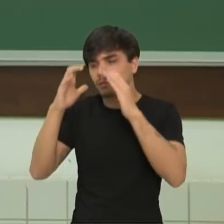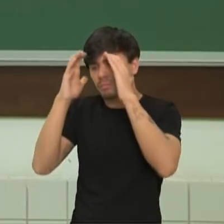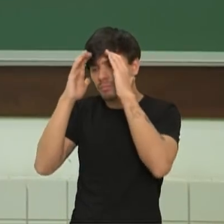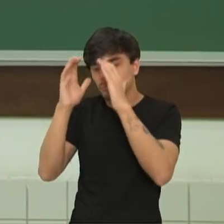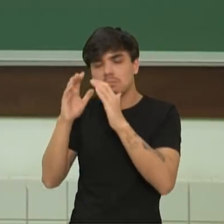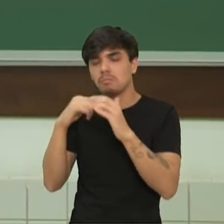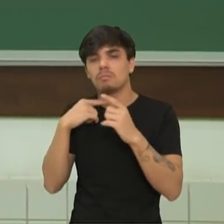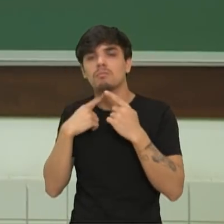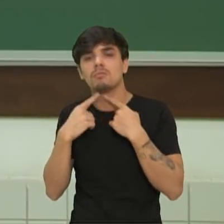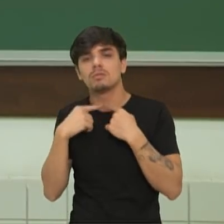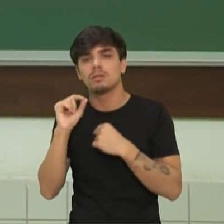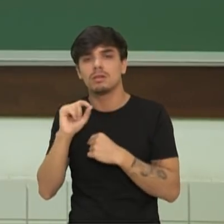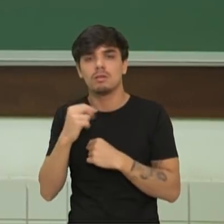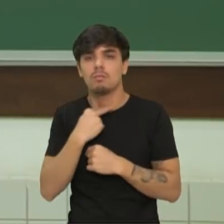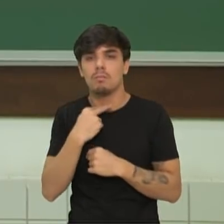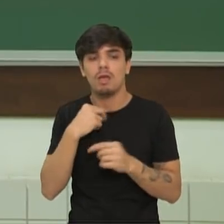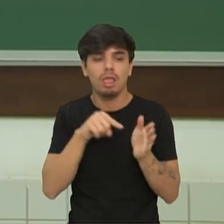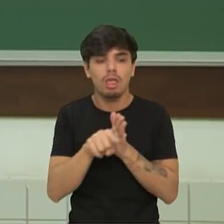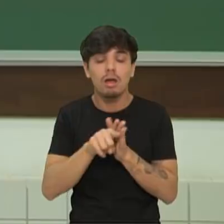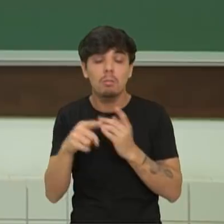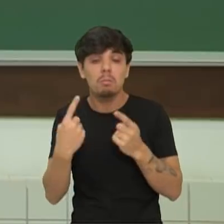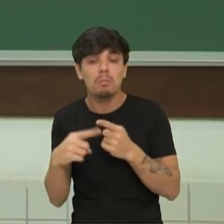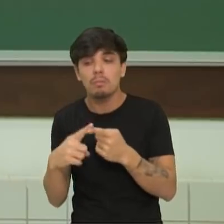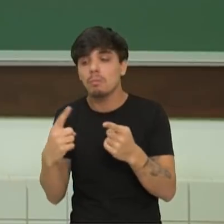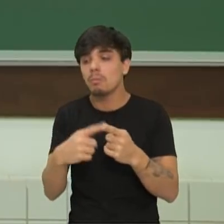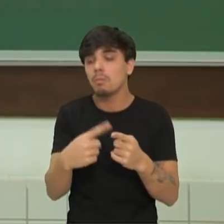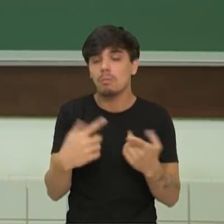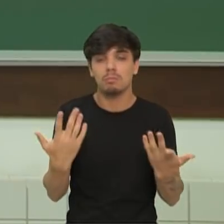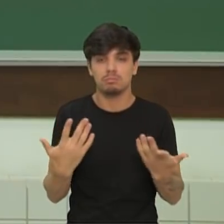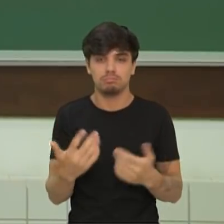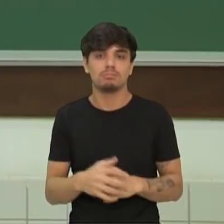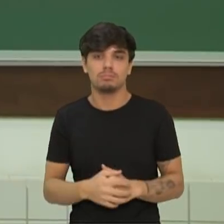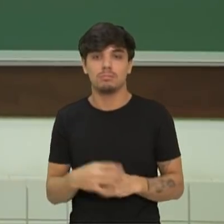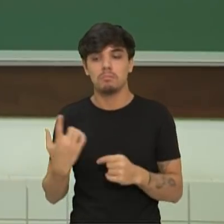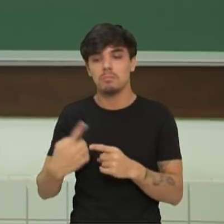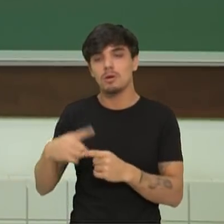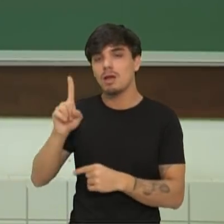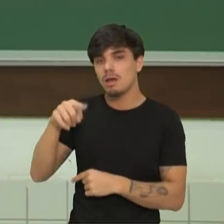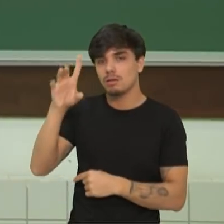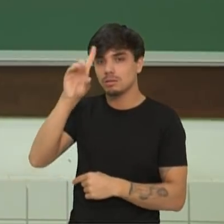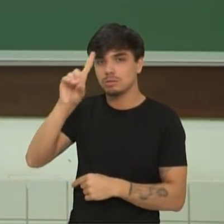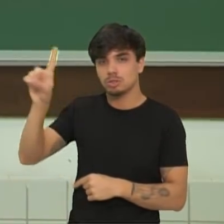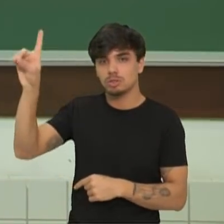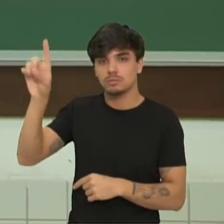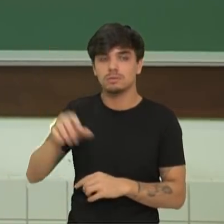ser questionados, nem as vontades e nem ele, porque eles eram divinos.